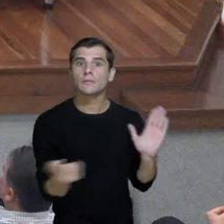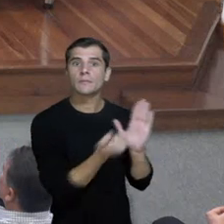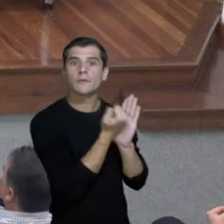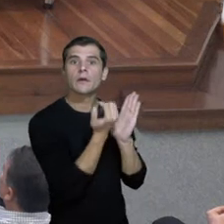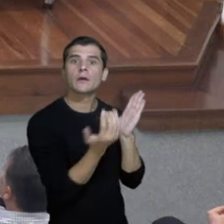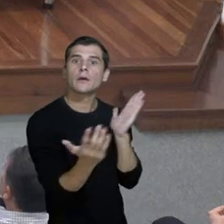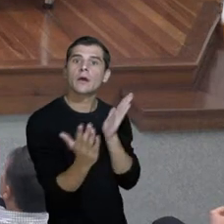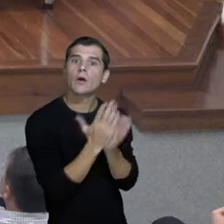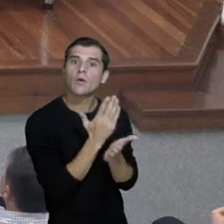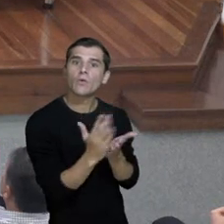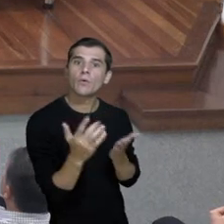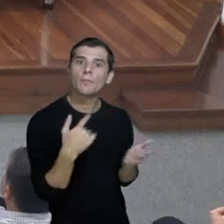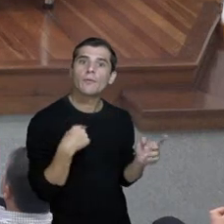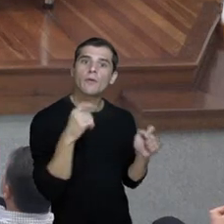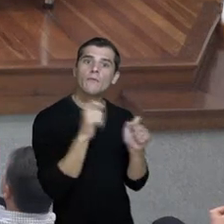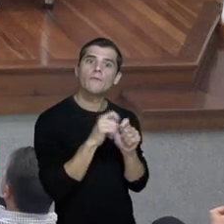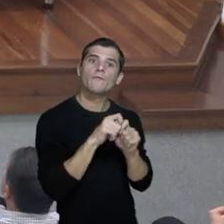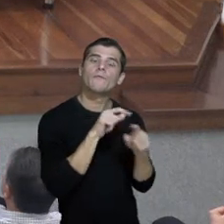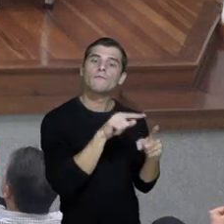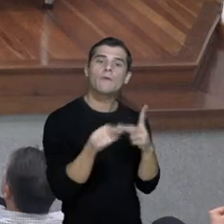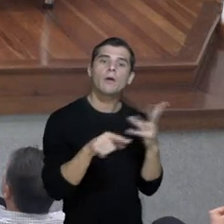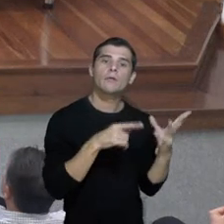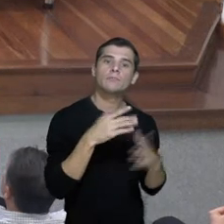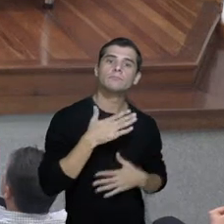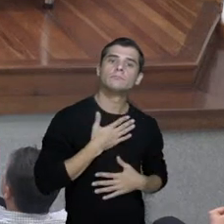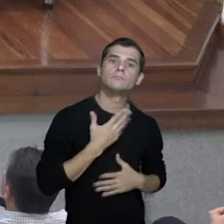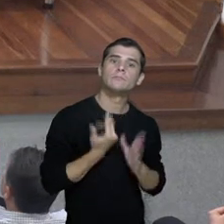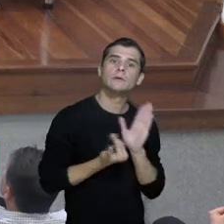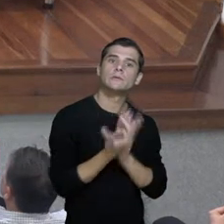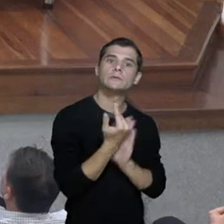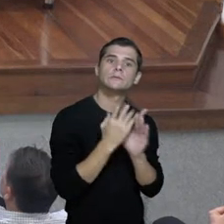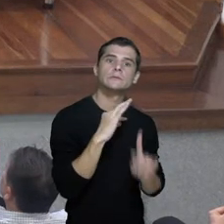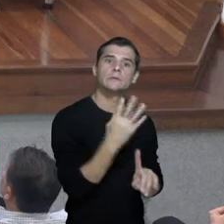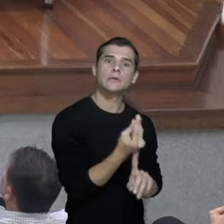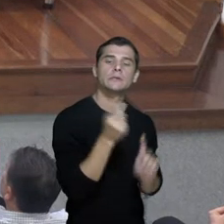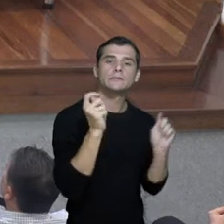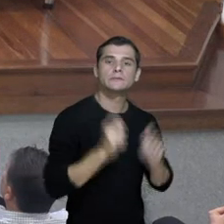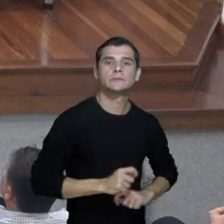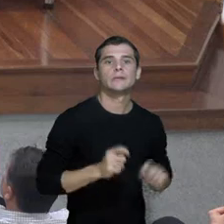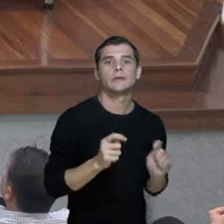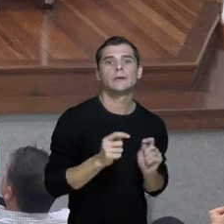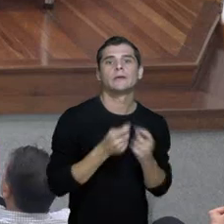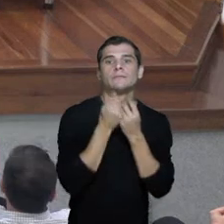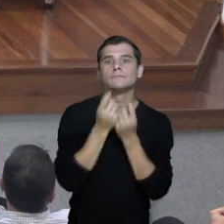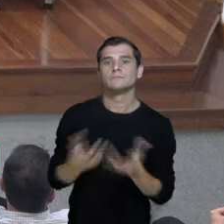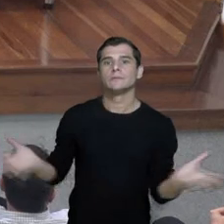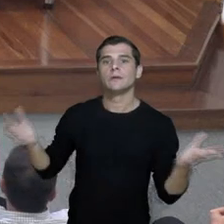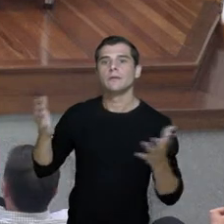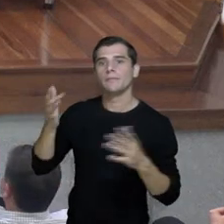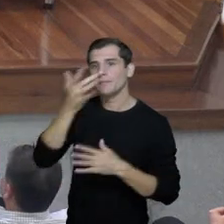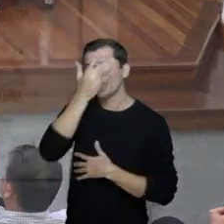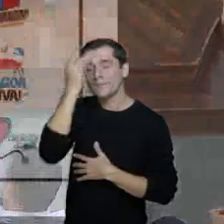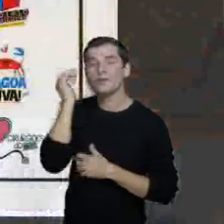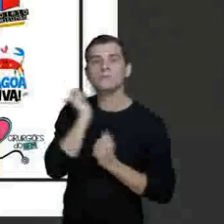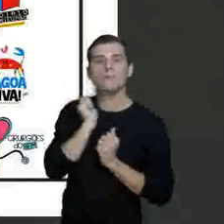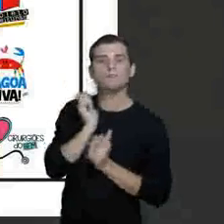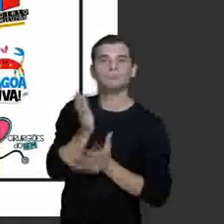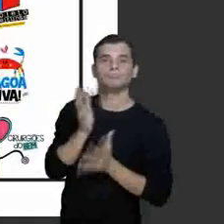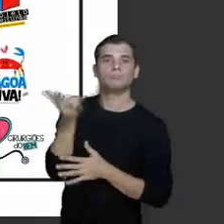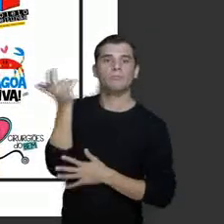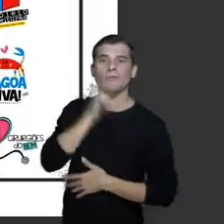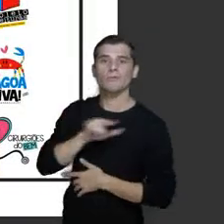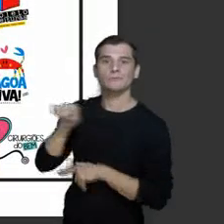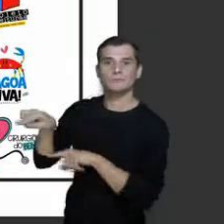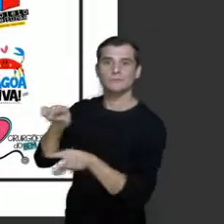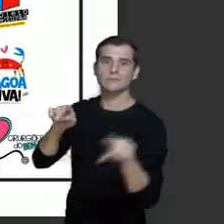esse é a minha forma que eu fui entendendo que a minha arte pode ajudar a dar dar voz dar uma cara pras causas como é a a